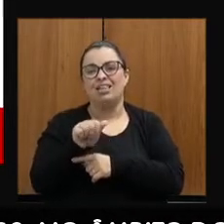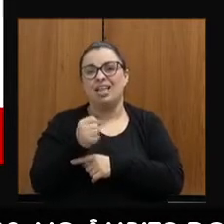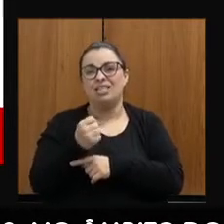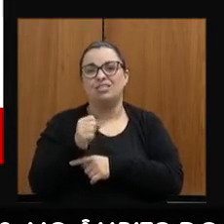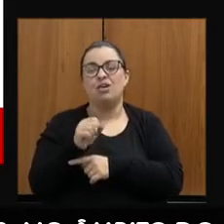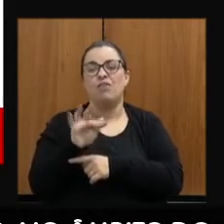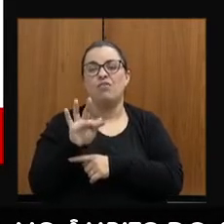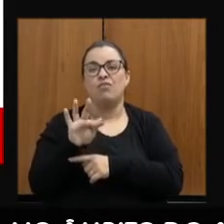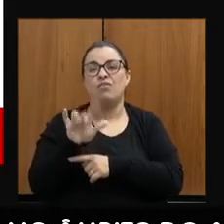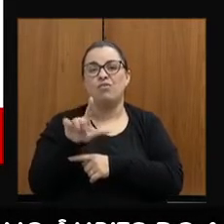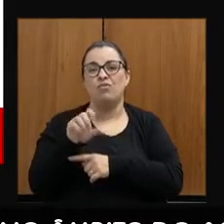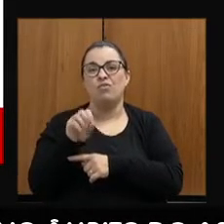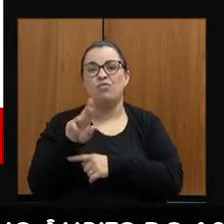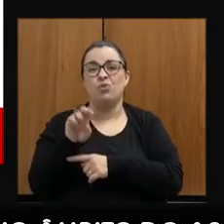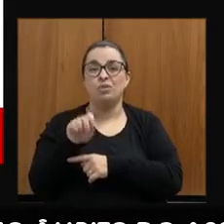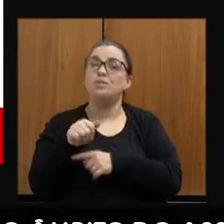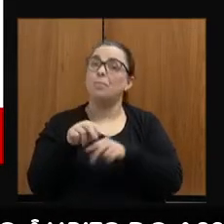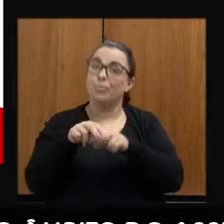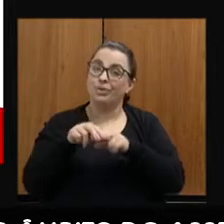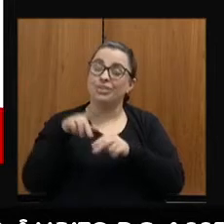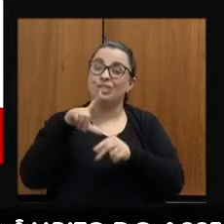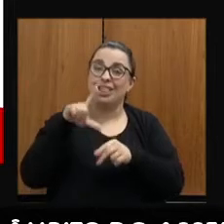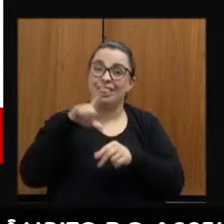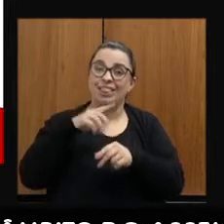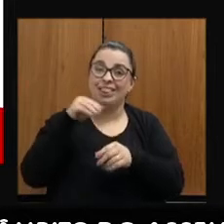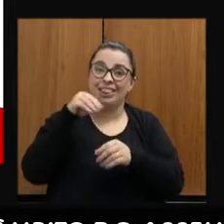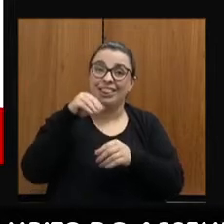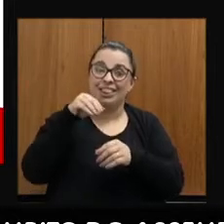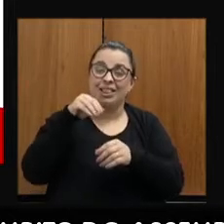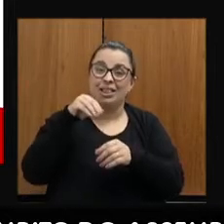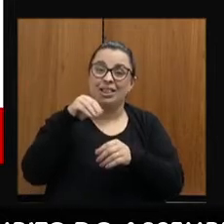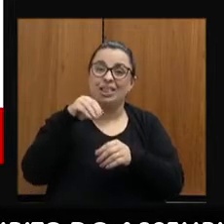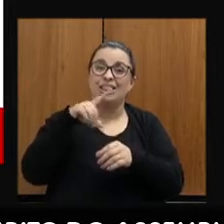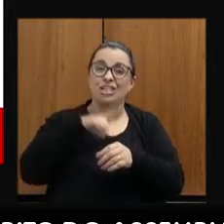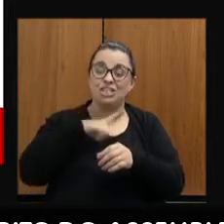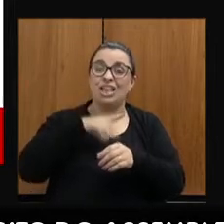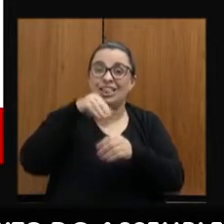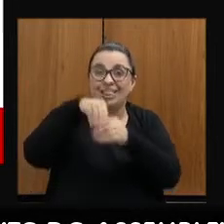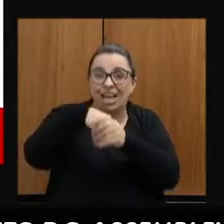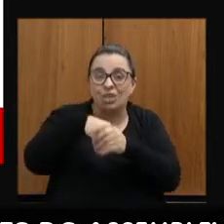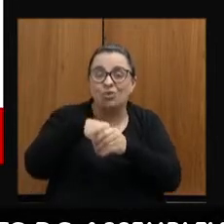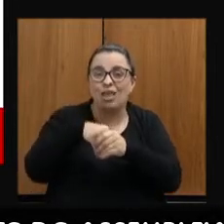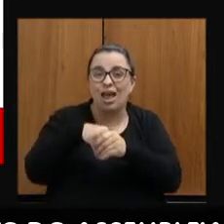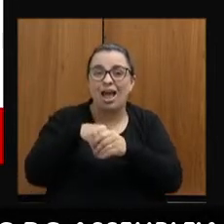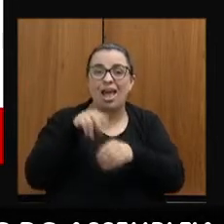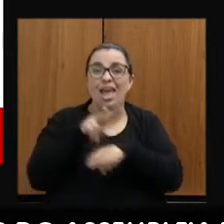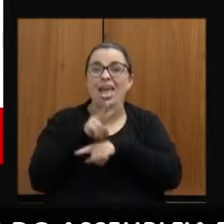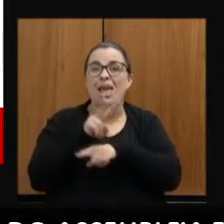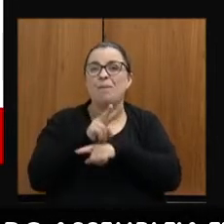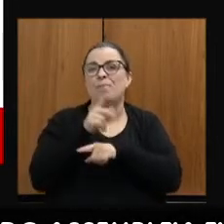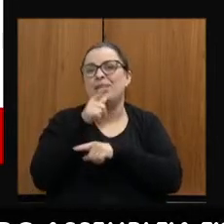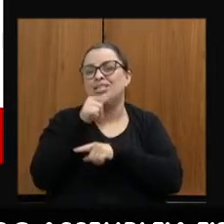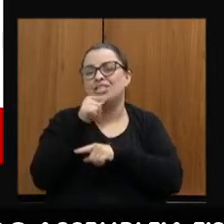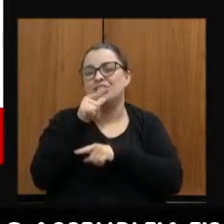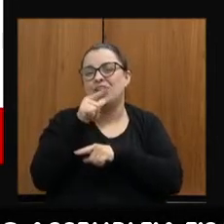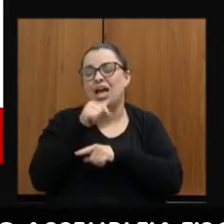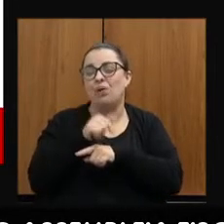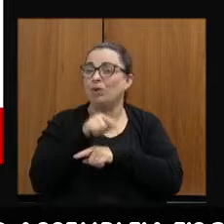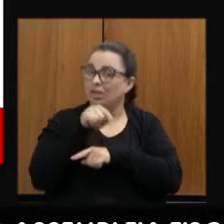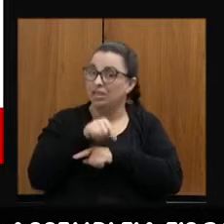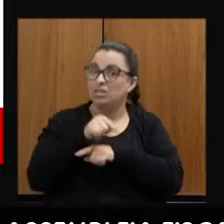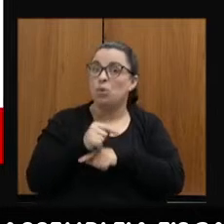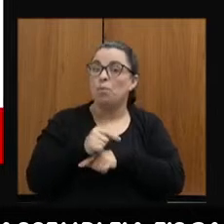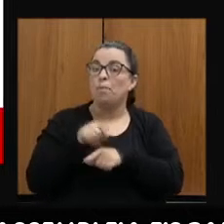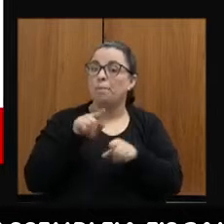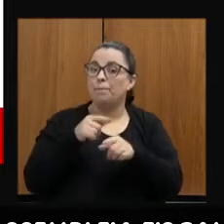um de cruzar a voz das Flores ele cruzava montante da Represa isso gerava um risco sério